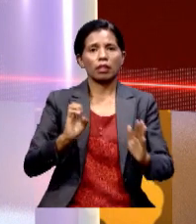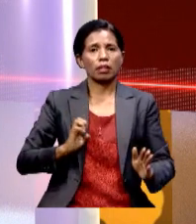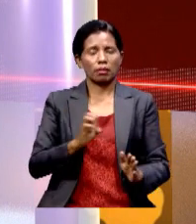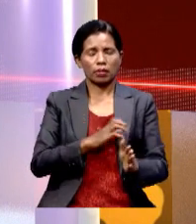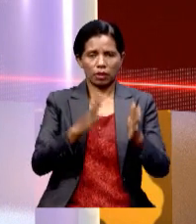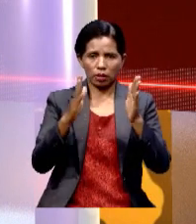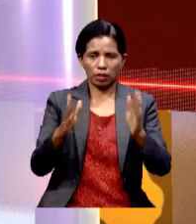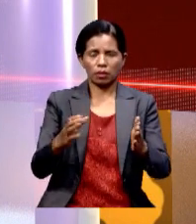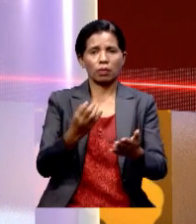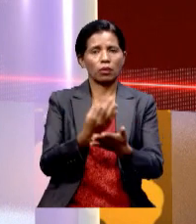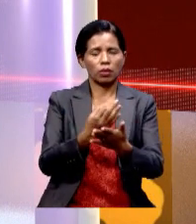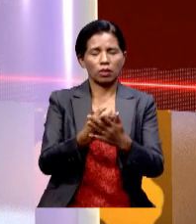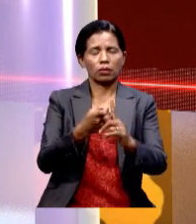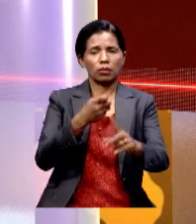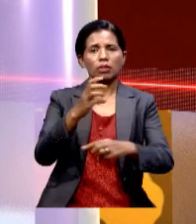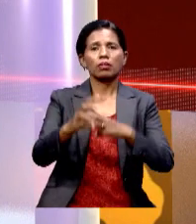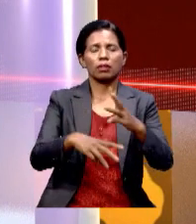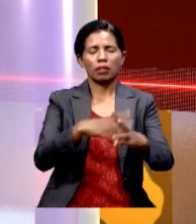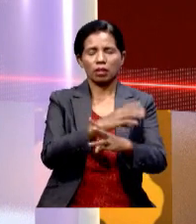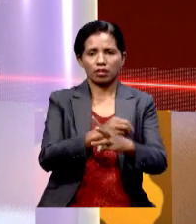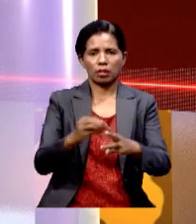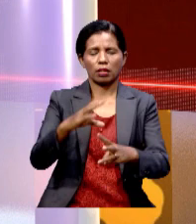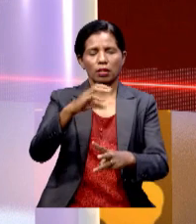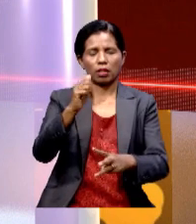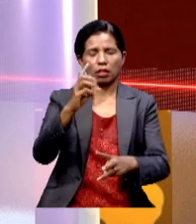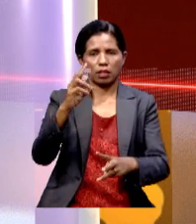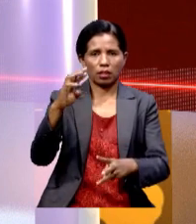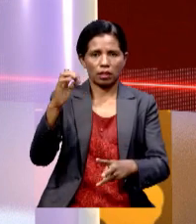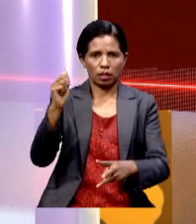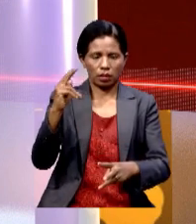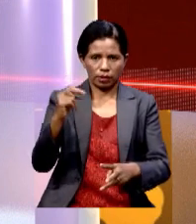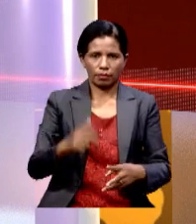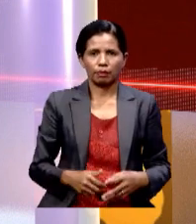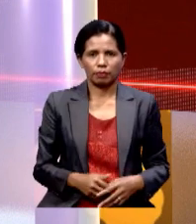das Nações Unidas para a população Catarina Furtado.